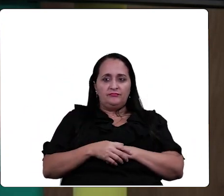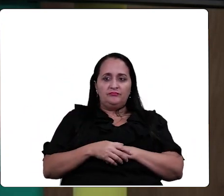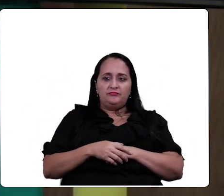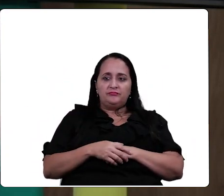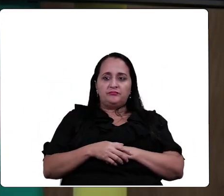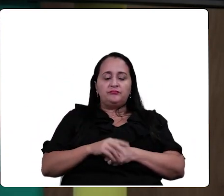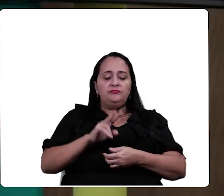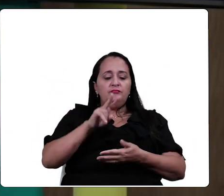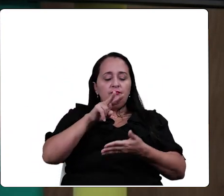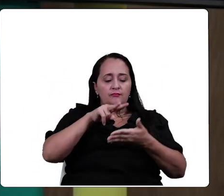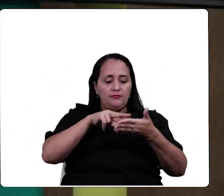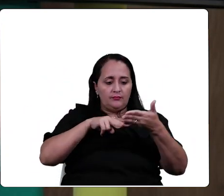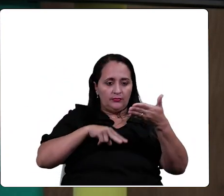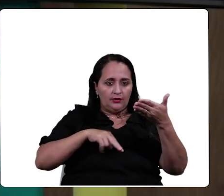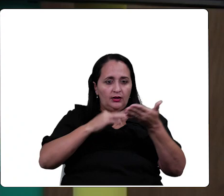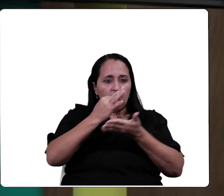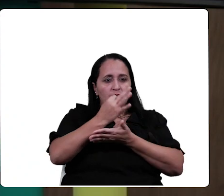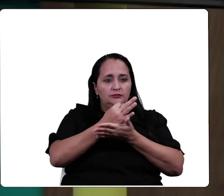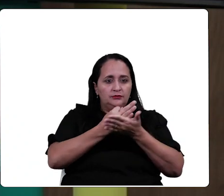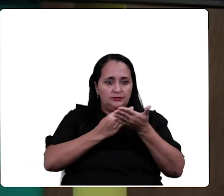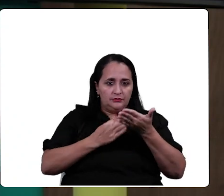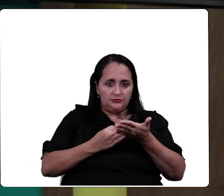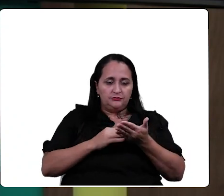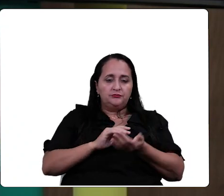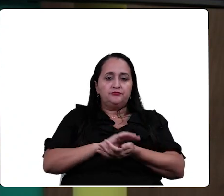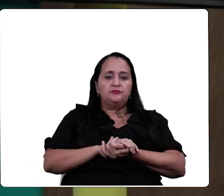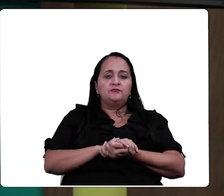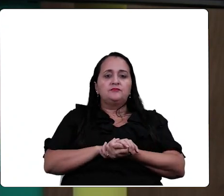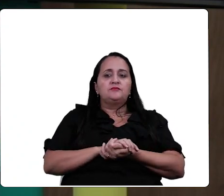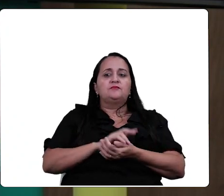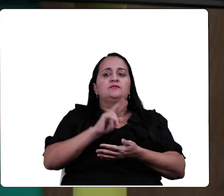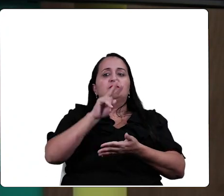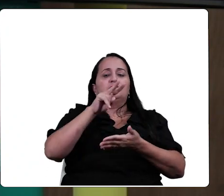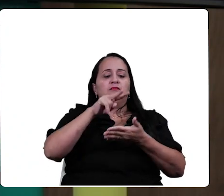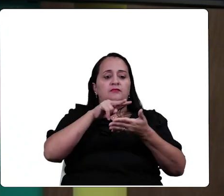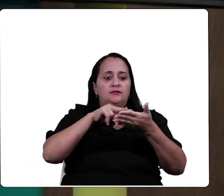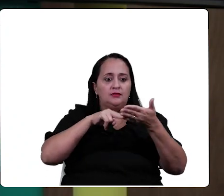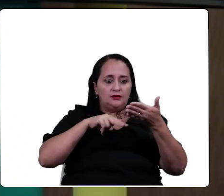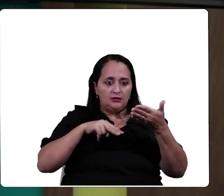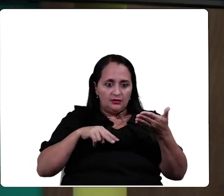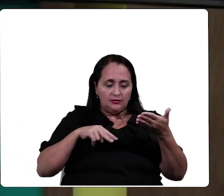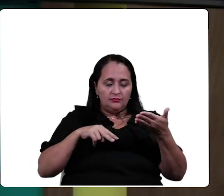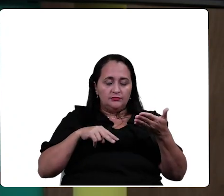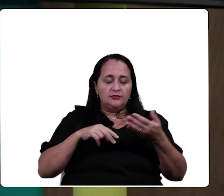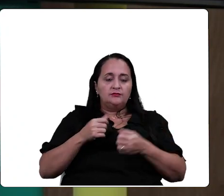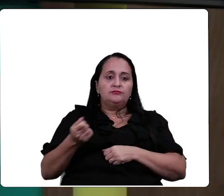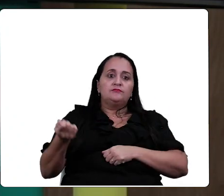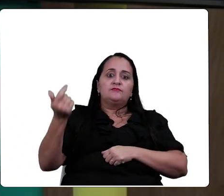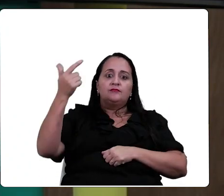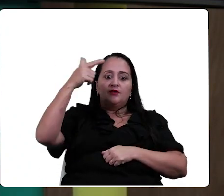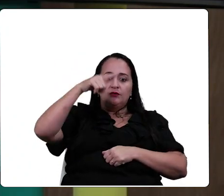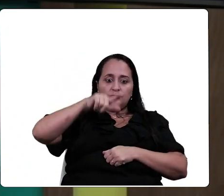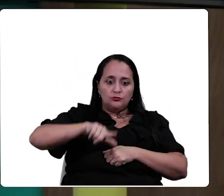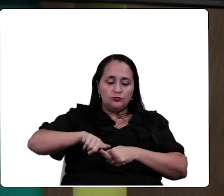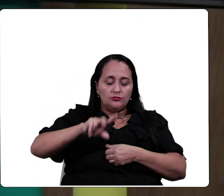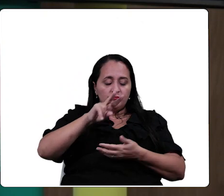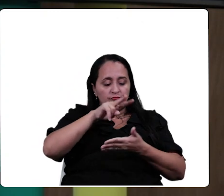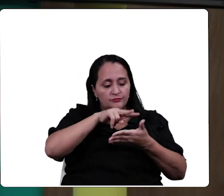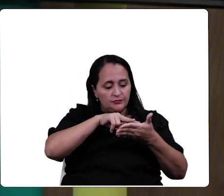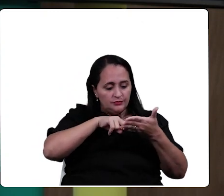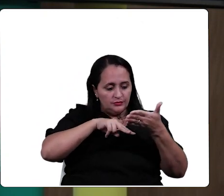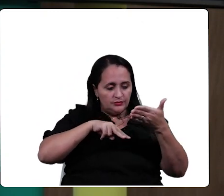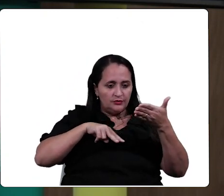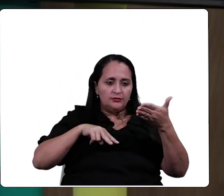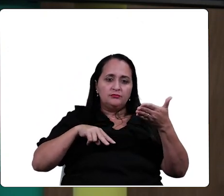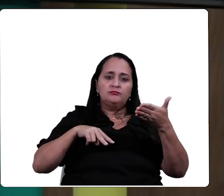vamos ler o texto, ler o enunciado, reler o texto, significa que eu vou voltar à leitura do